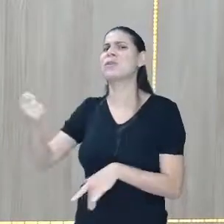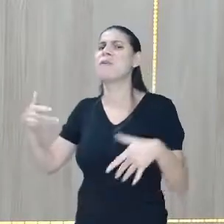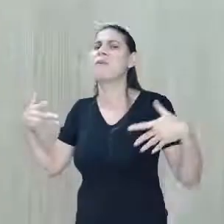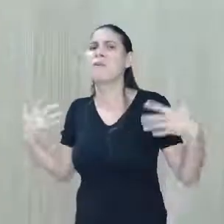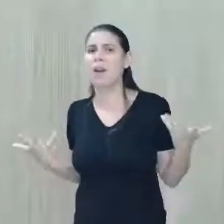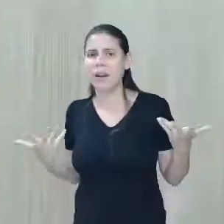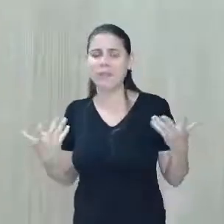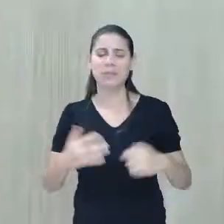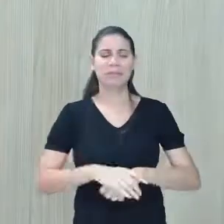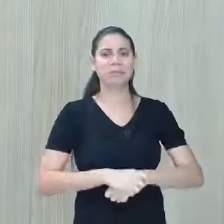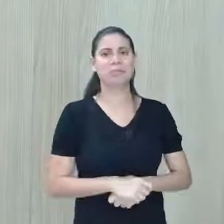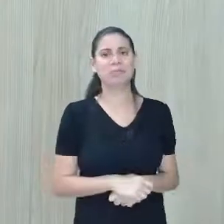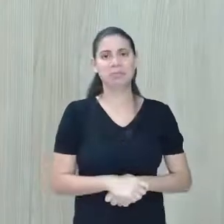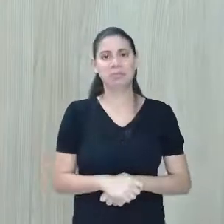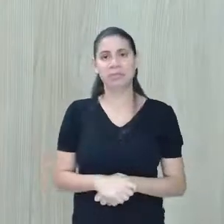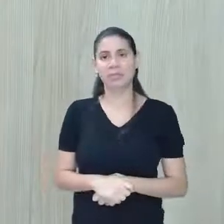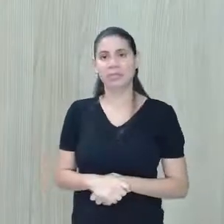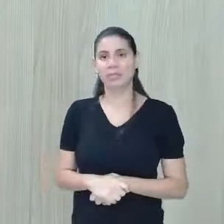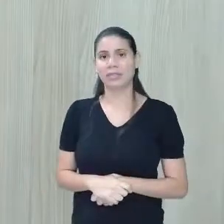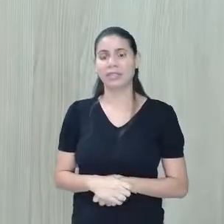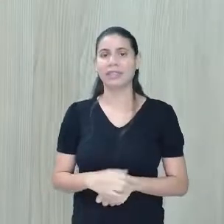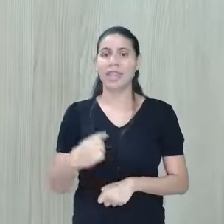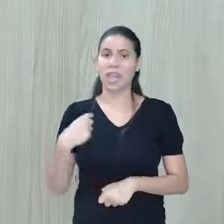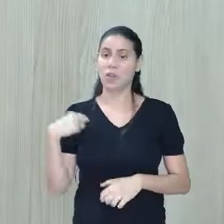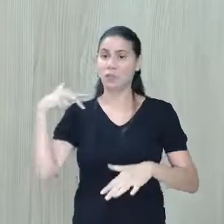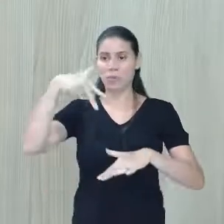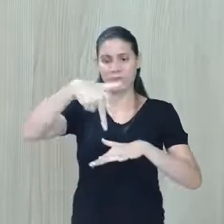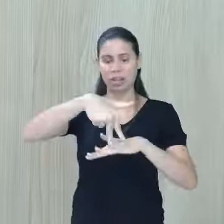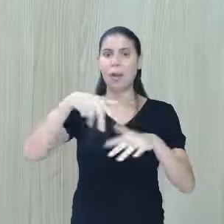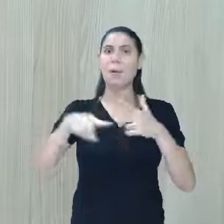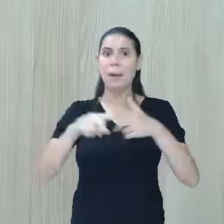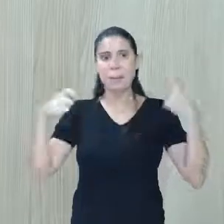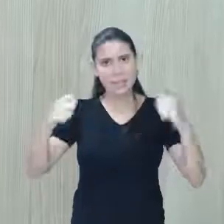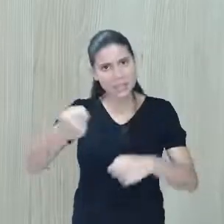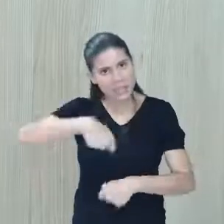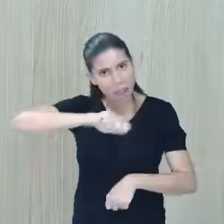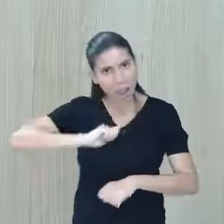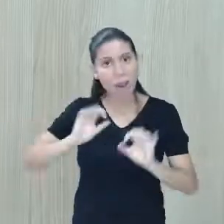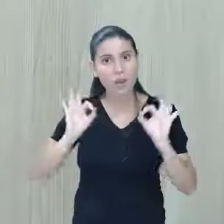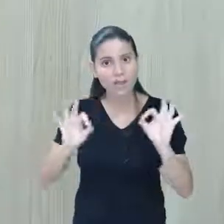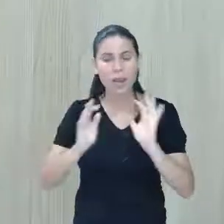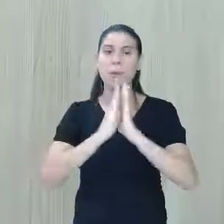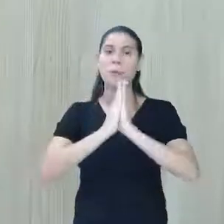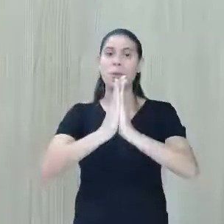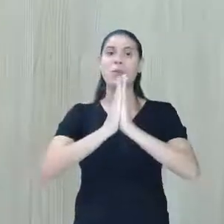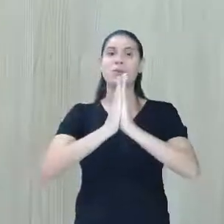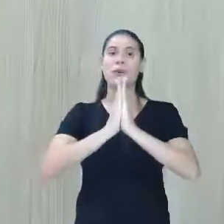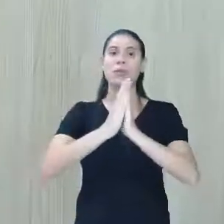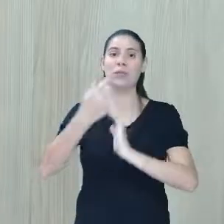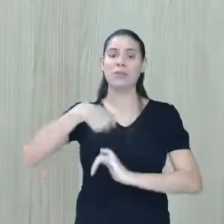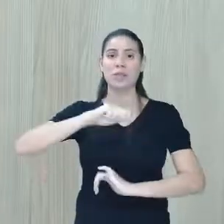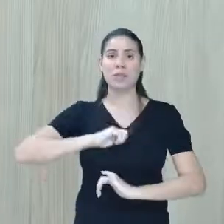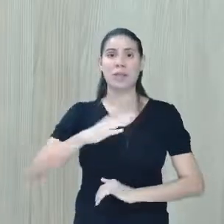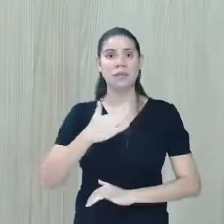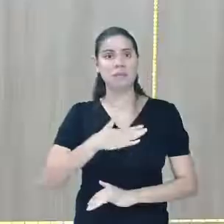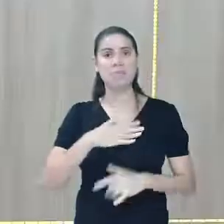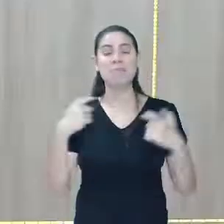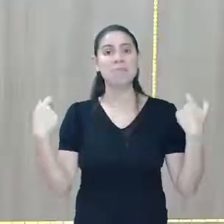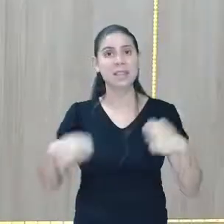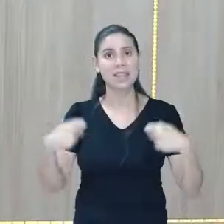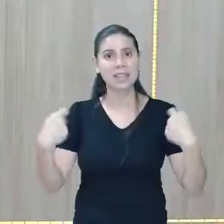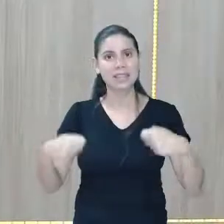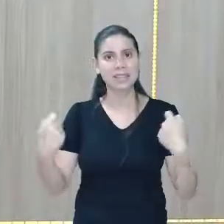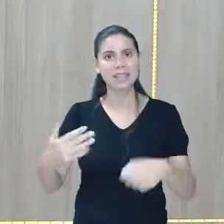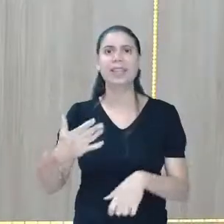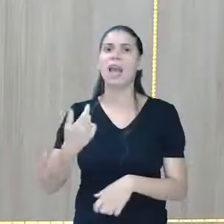para ele com Libras. Embora não vou estar mais aqui, mas eu preciso disso para a vida. Então, por favor, faz esse favor aí de deixar um sinalzinho para mim. Exatamente. O meu,